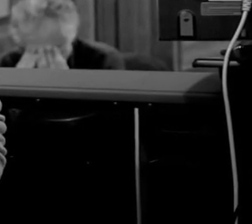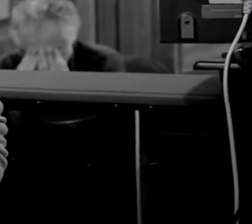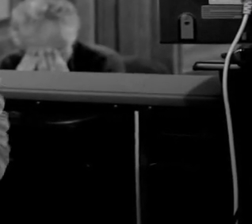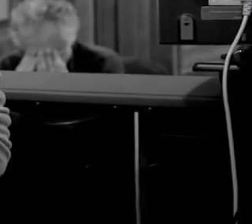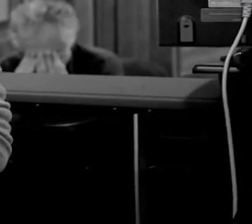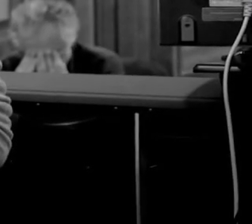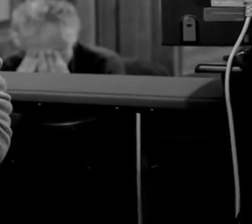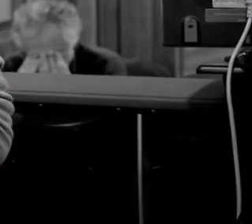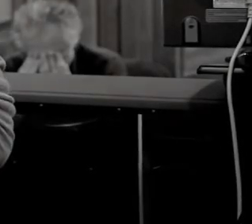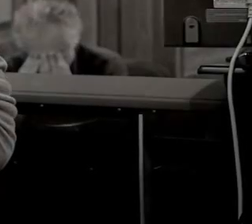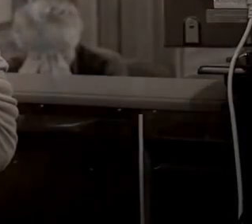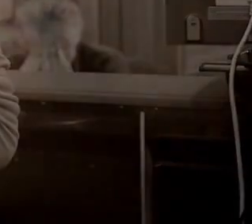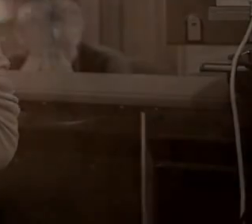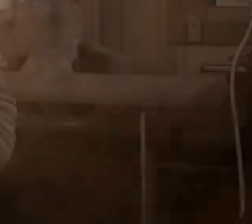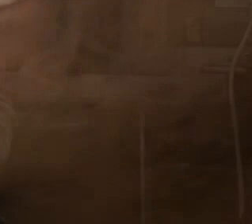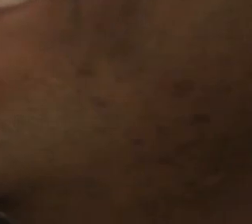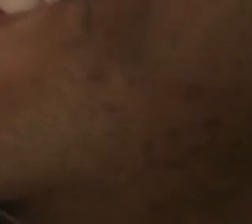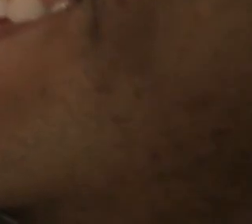acordou